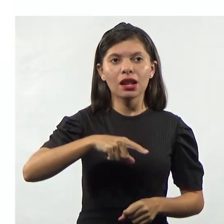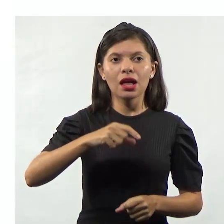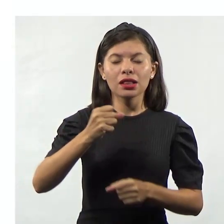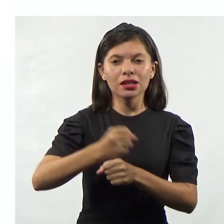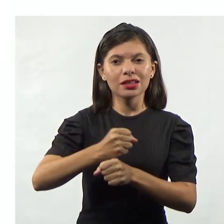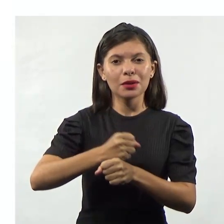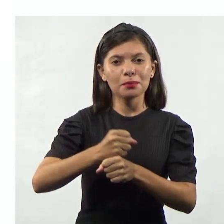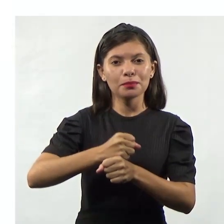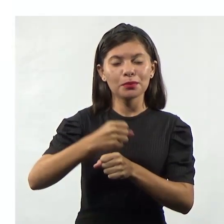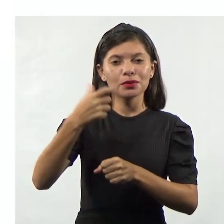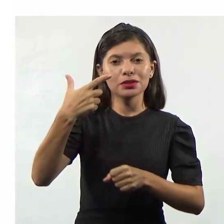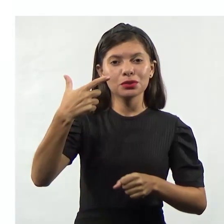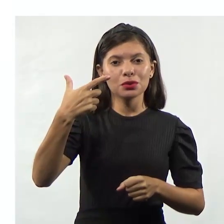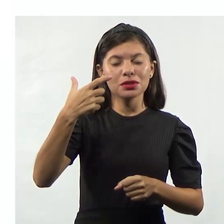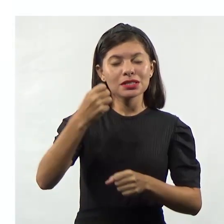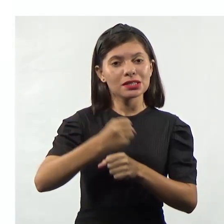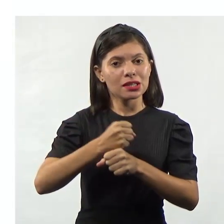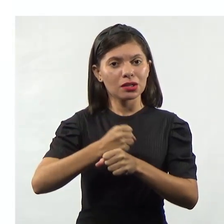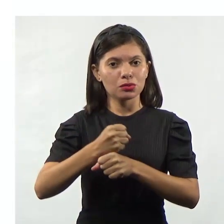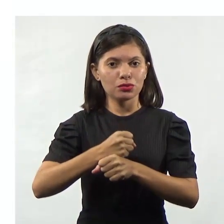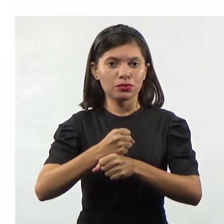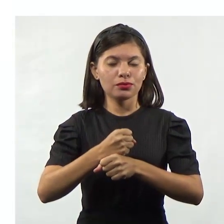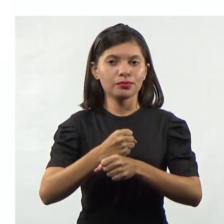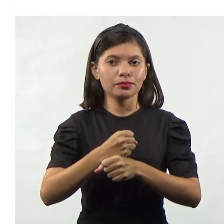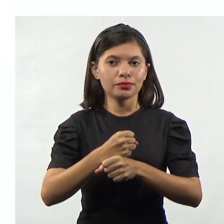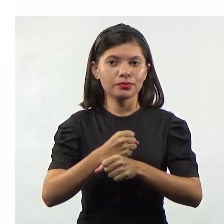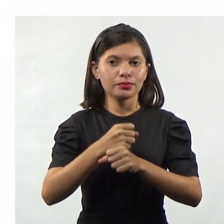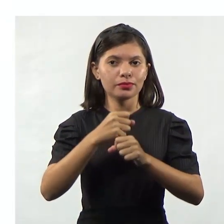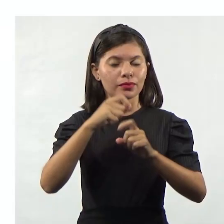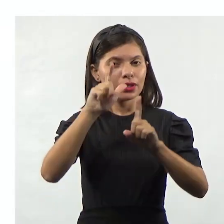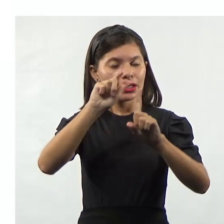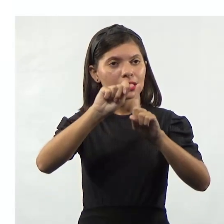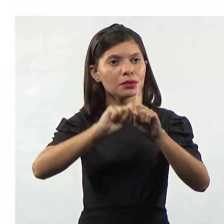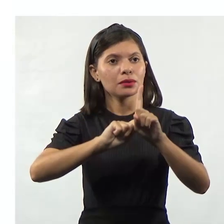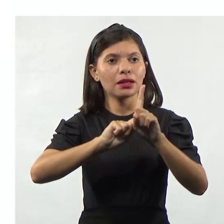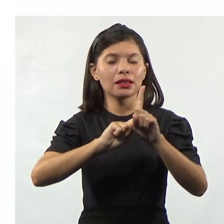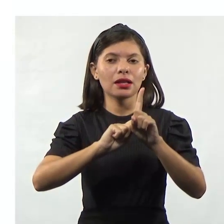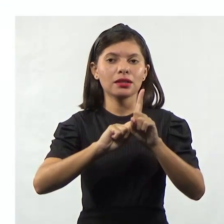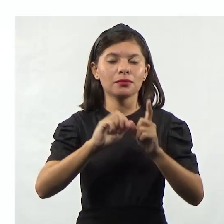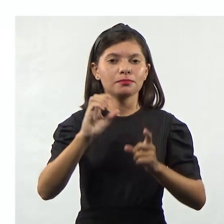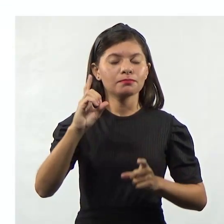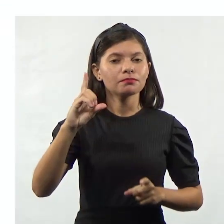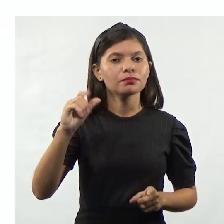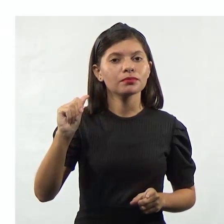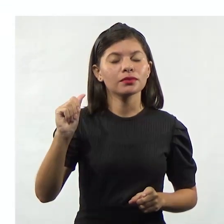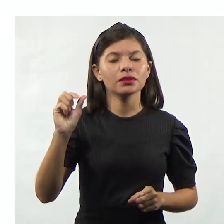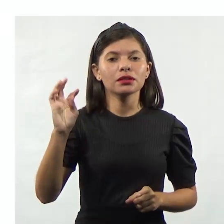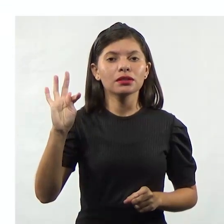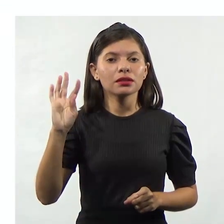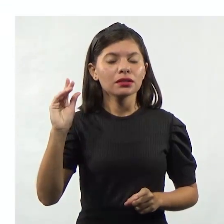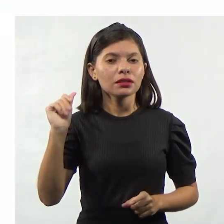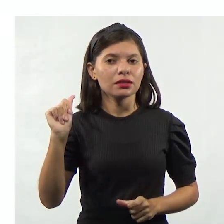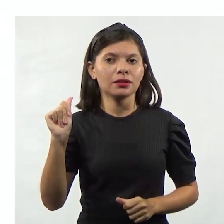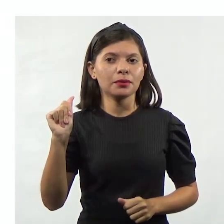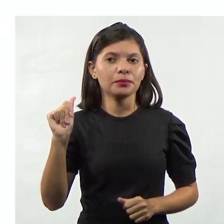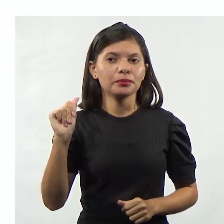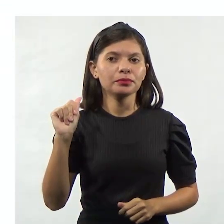após 2 anos da data de publicação da nova Lei de Licitações e Contratos Administrativos. Isso está no